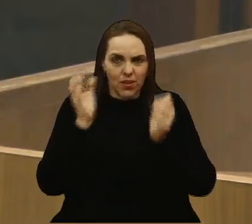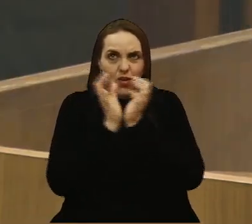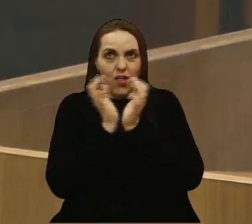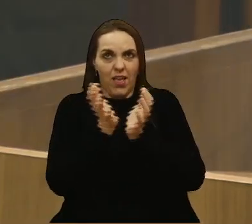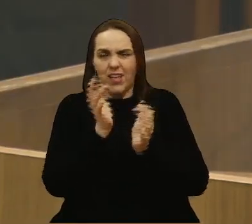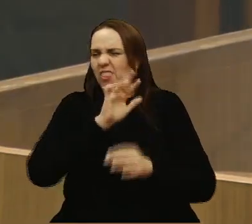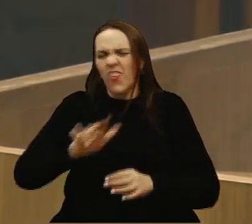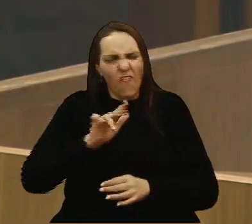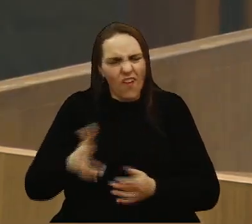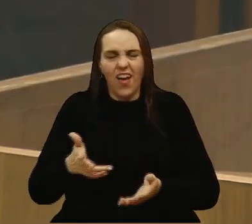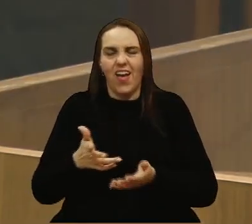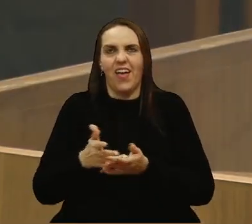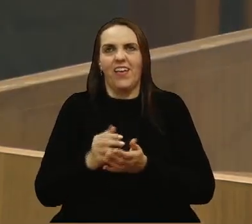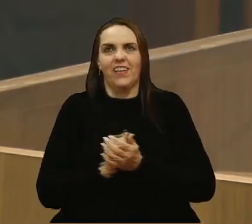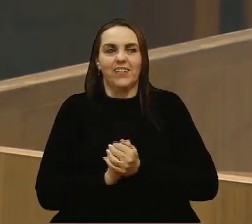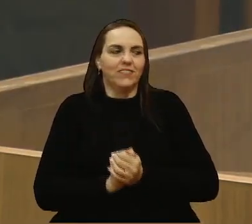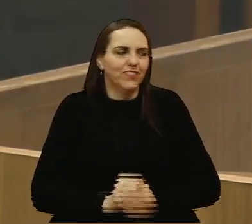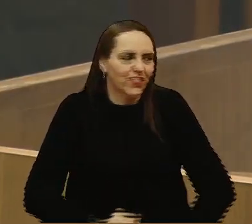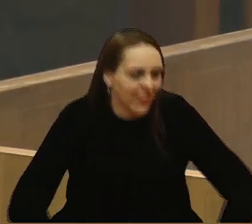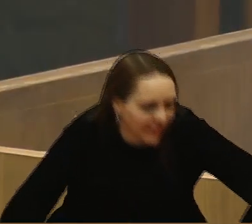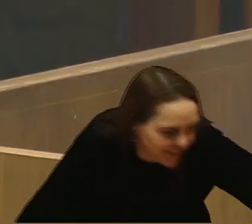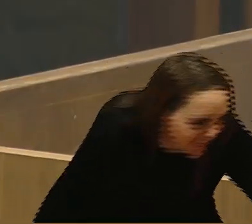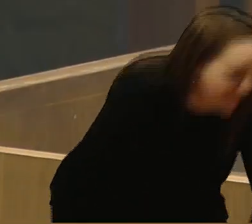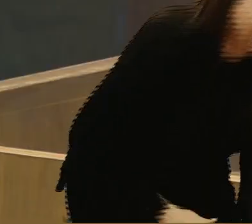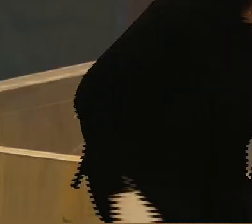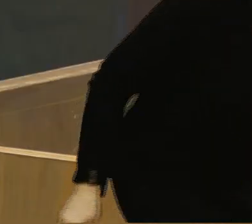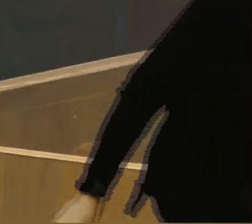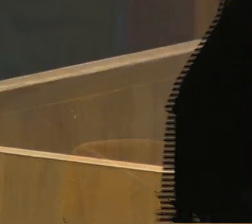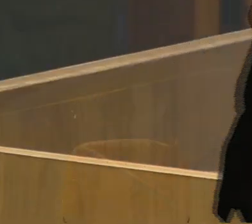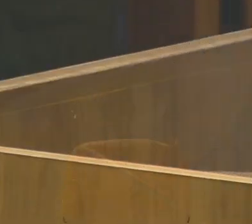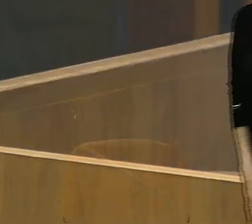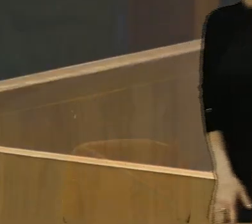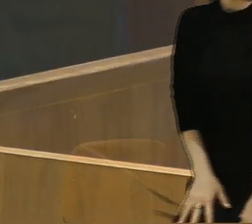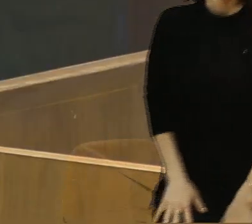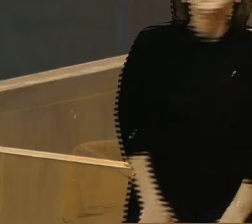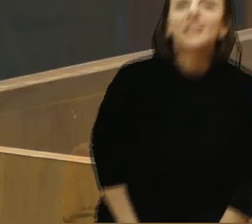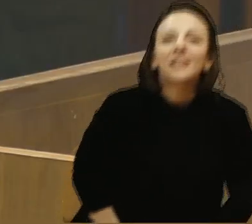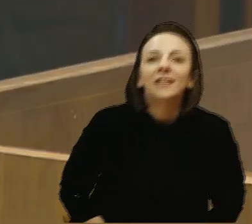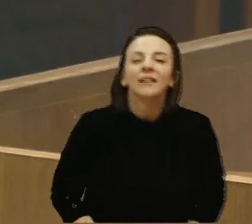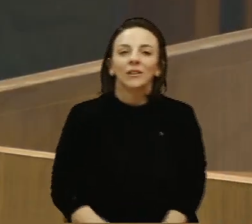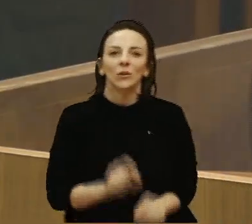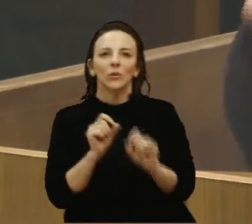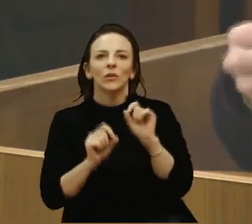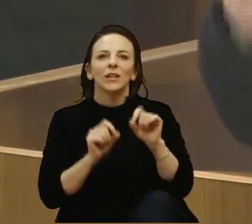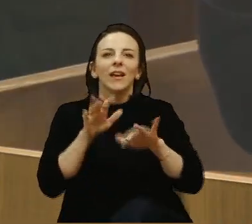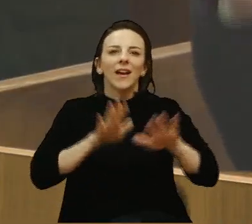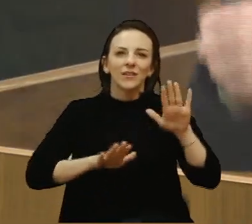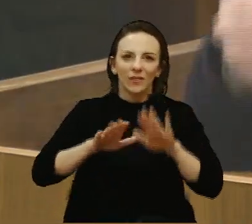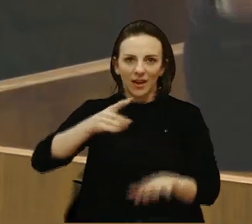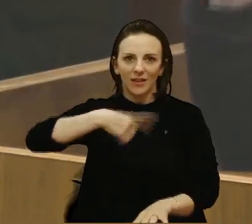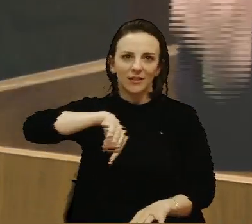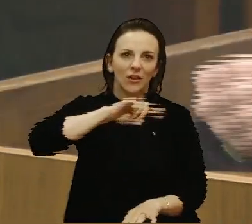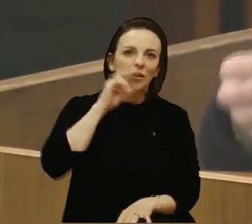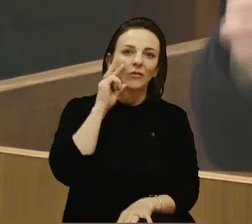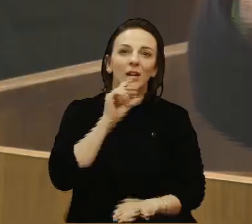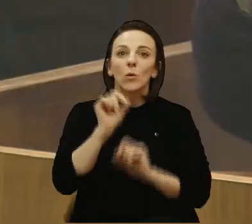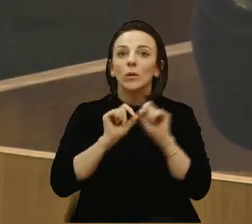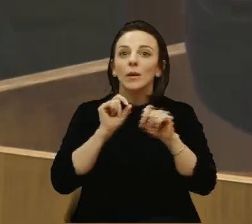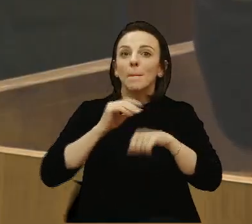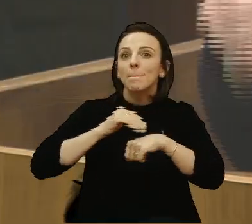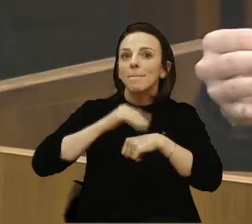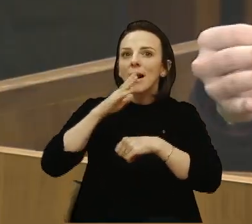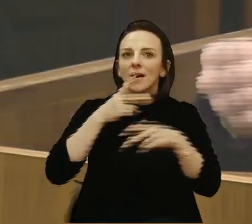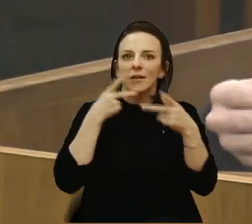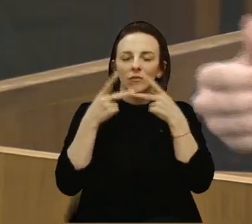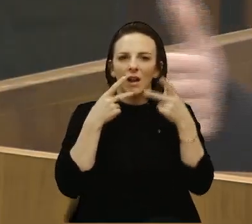não é. Muitas vezes o que a gente vê são pessoas trabalhando mais do que deveriam. Se tem servidores e servidoras que